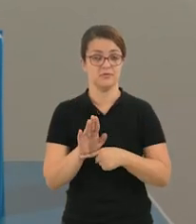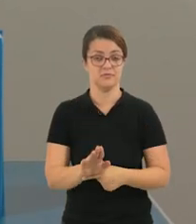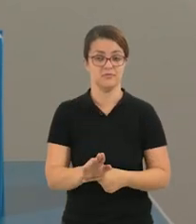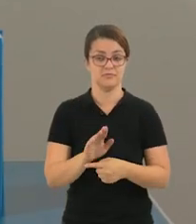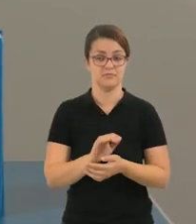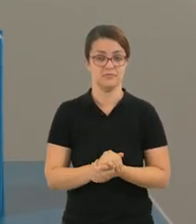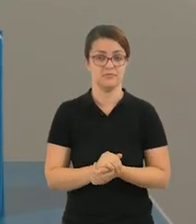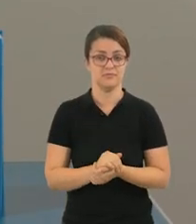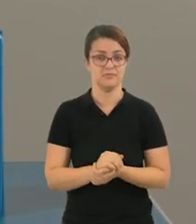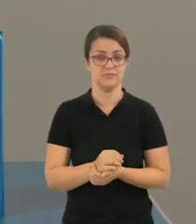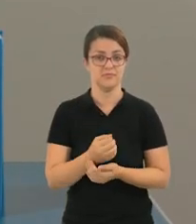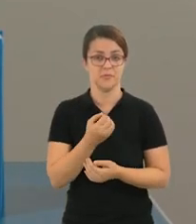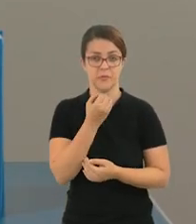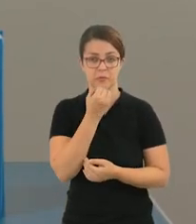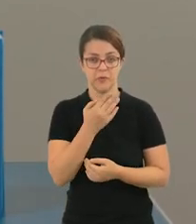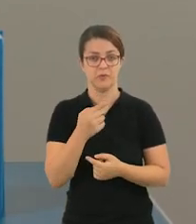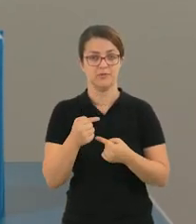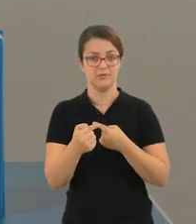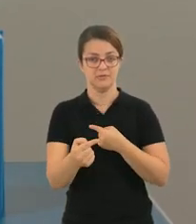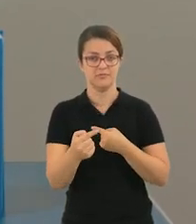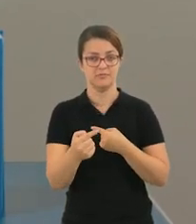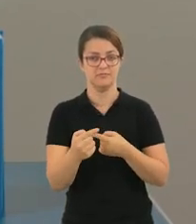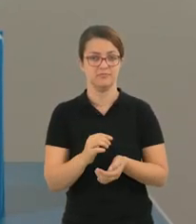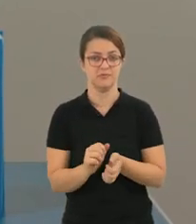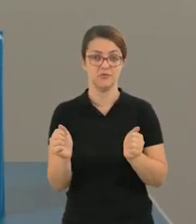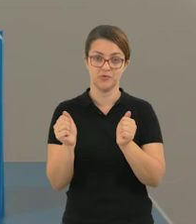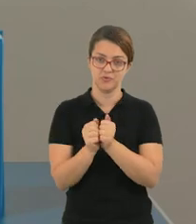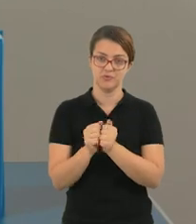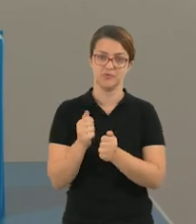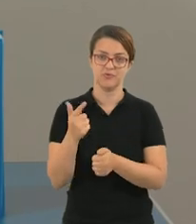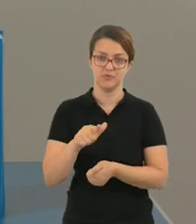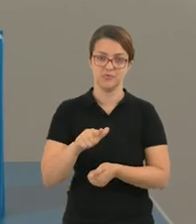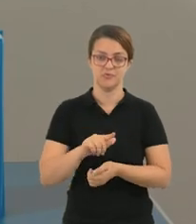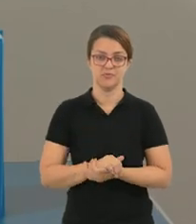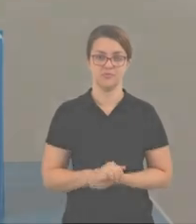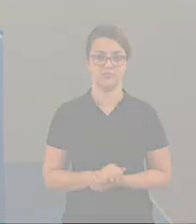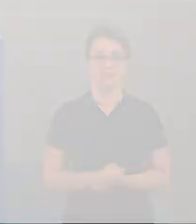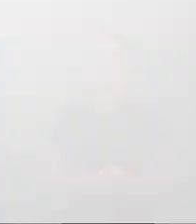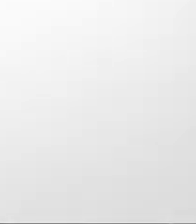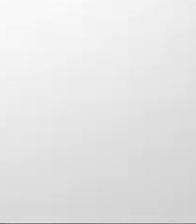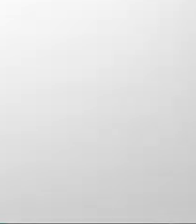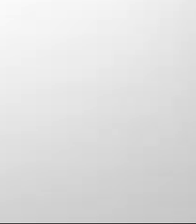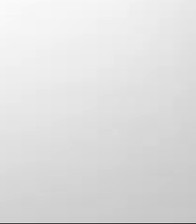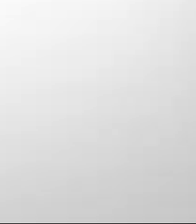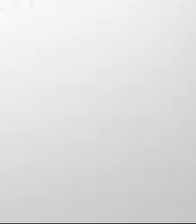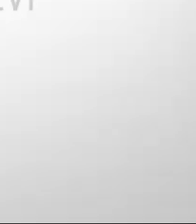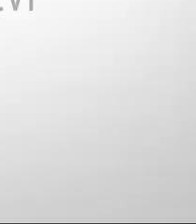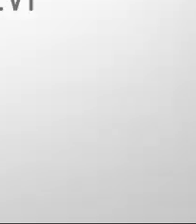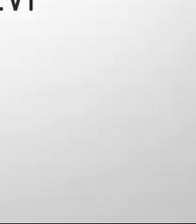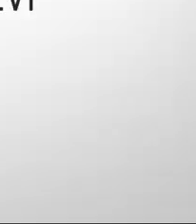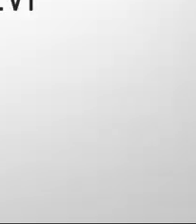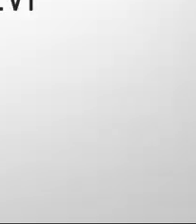poder tê-los ajudado. Tenham todos uma ótima semana e em breve estaremos juntos novamente.